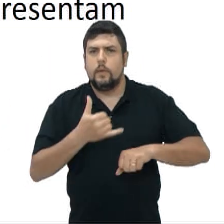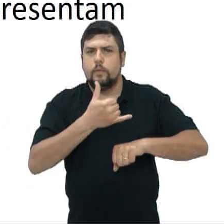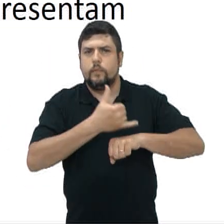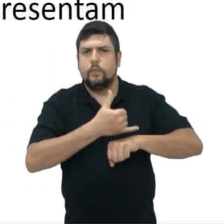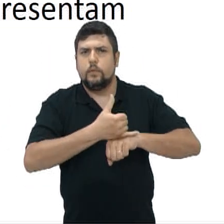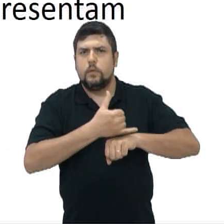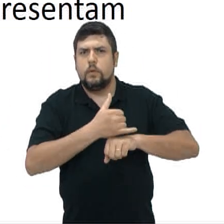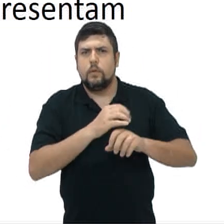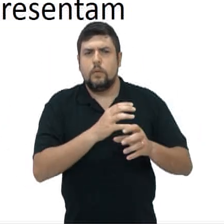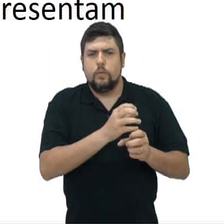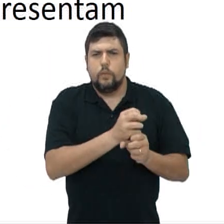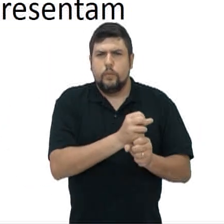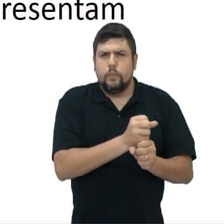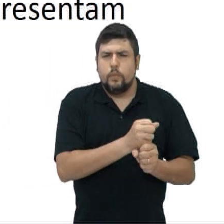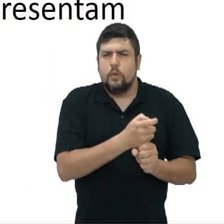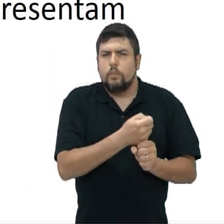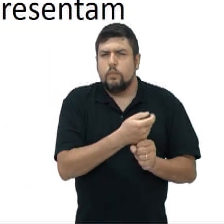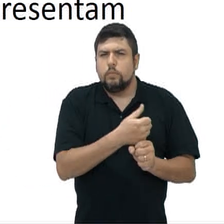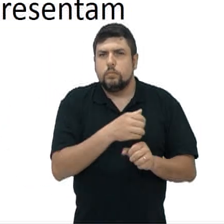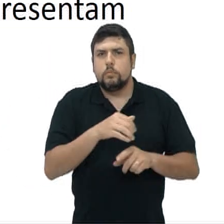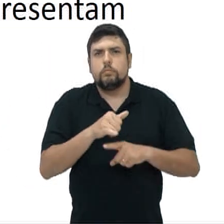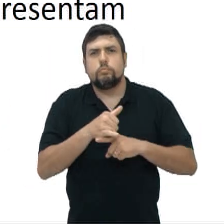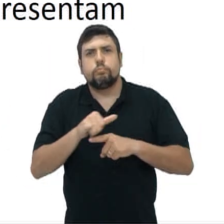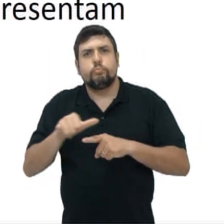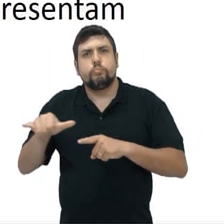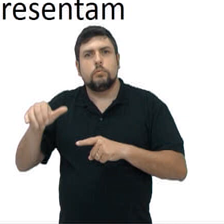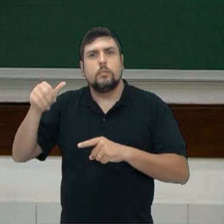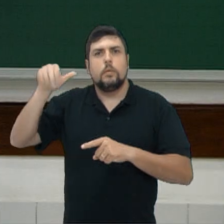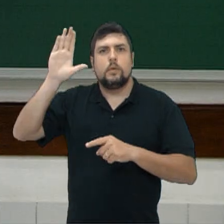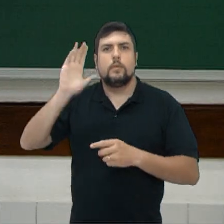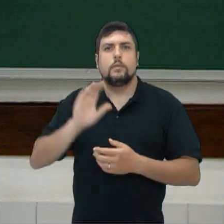baixa resistividade.